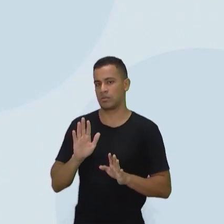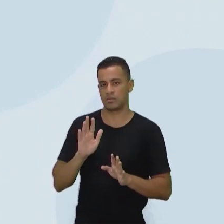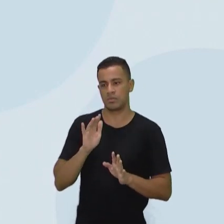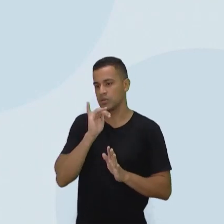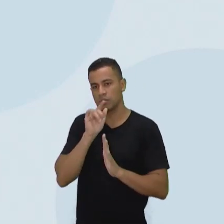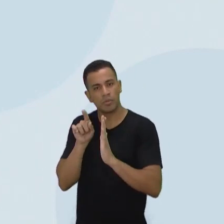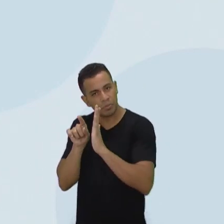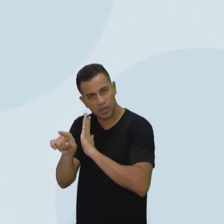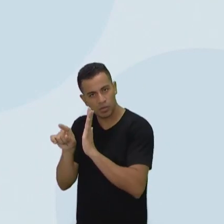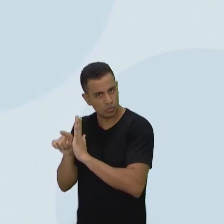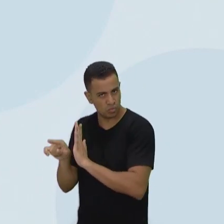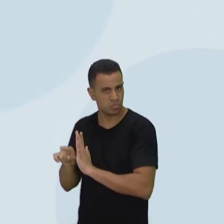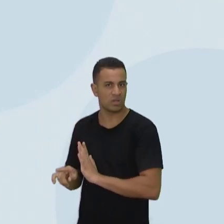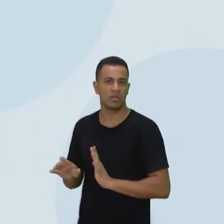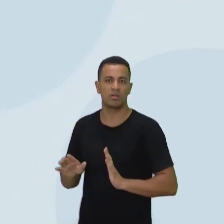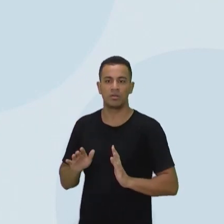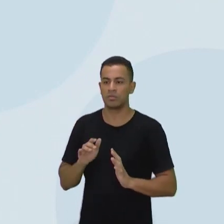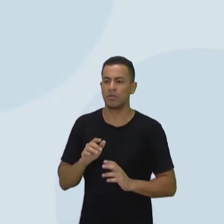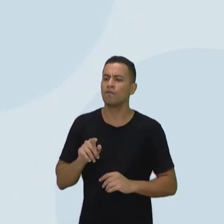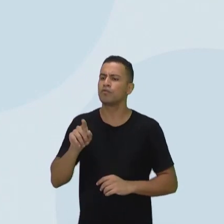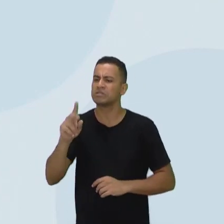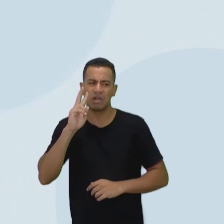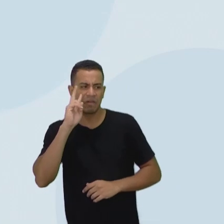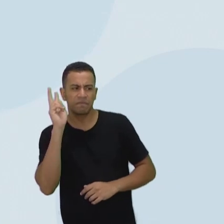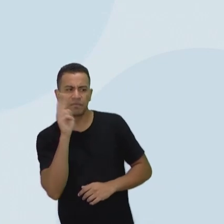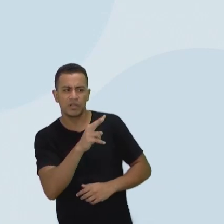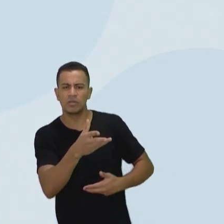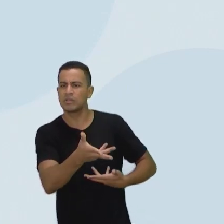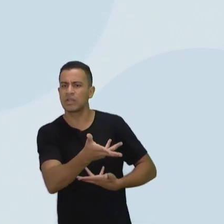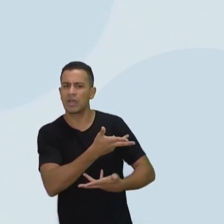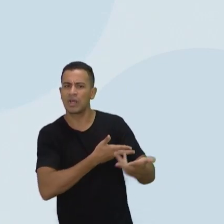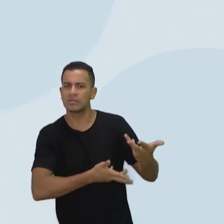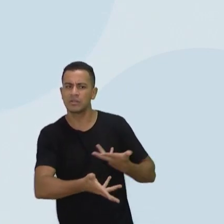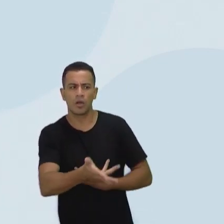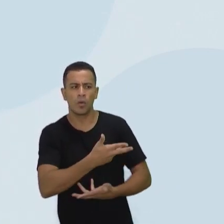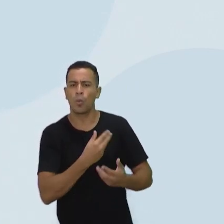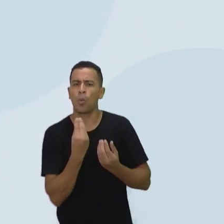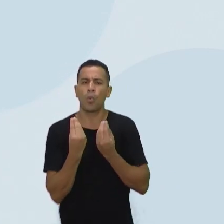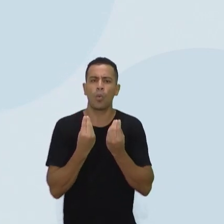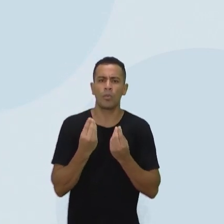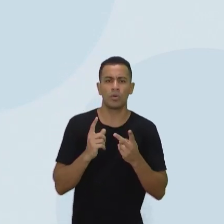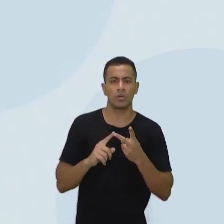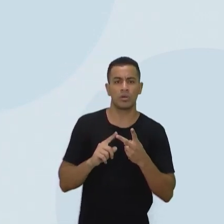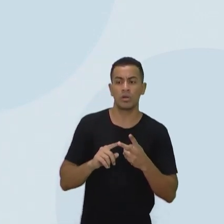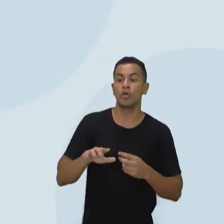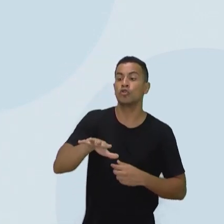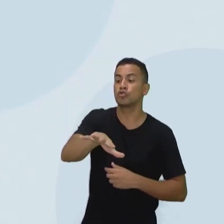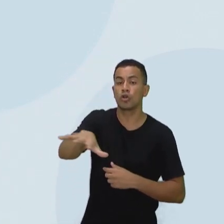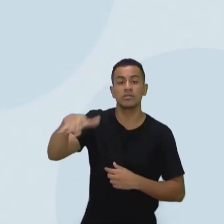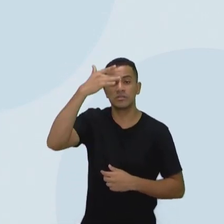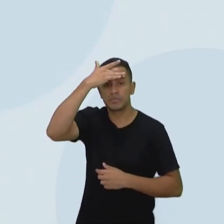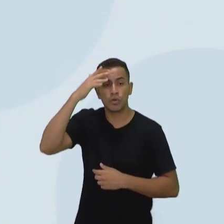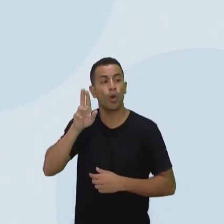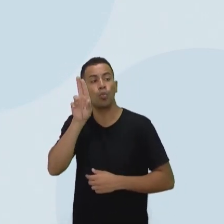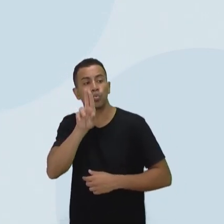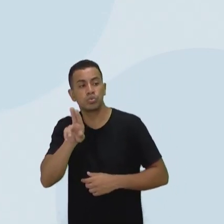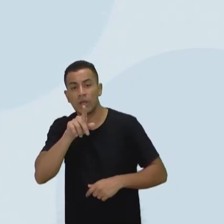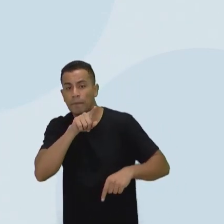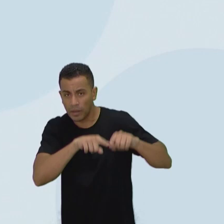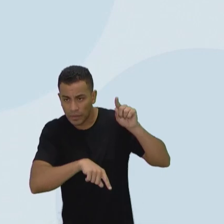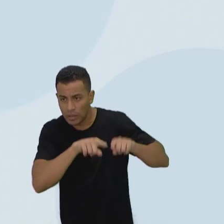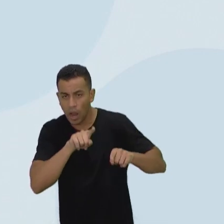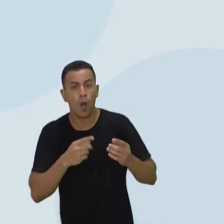foram observadas, né? Como o público interagiu com os materiais disponibilizados e com os suportes. Então, o estudante ele